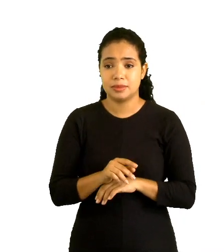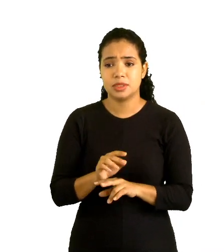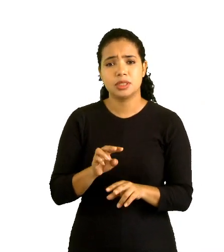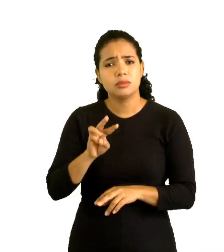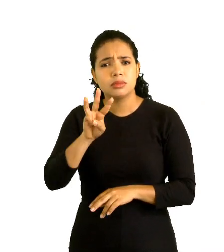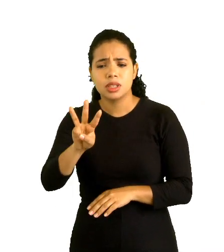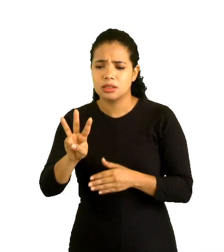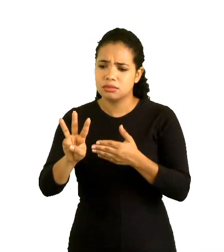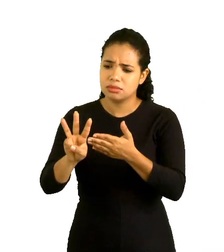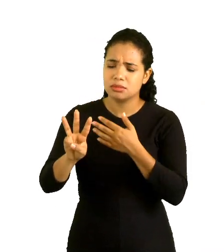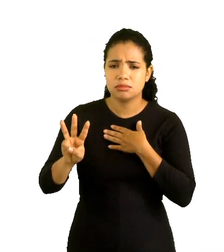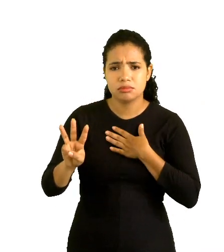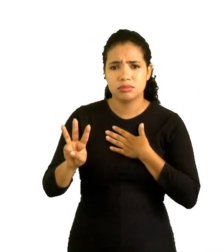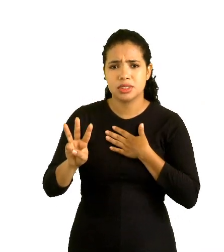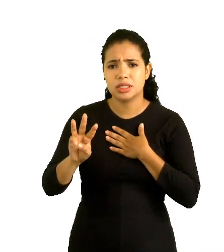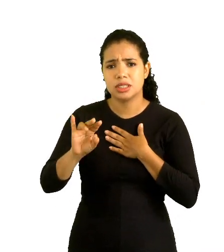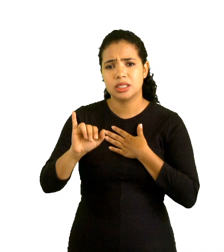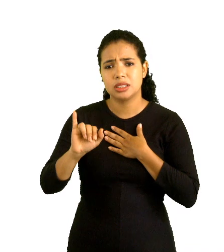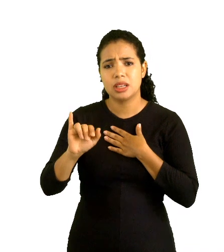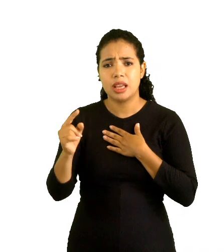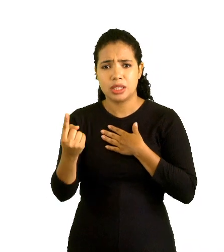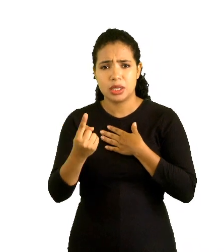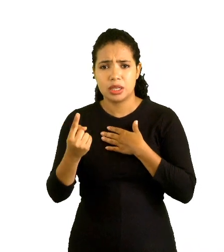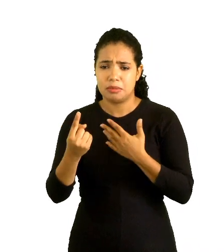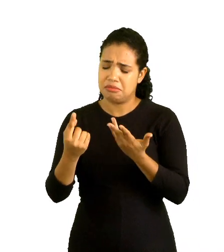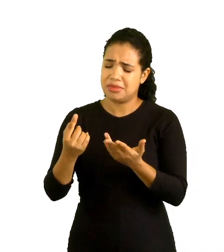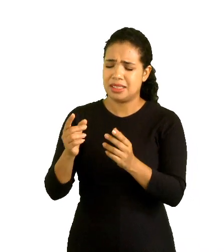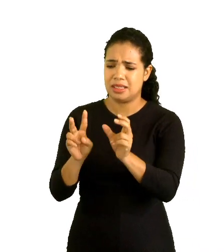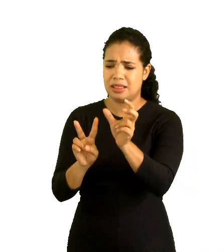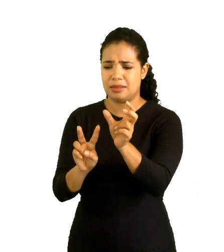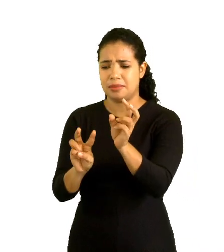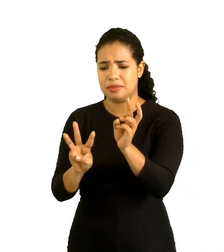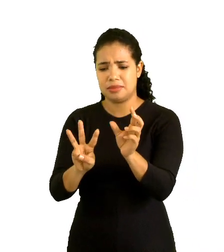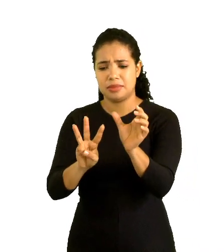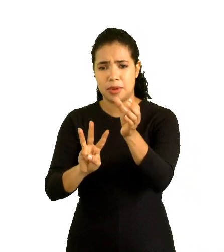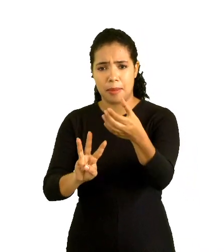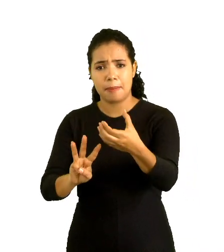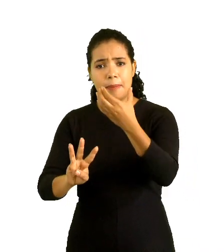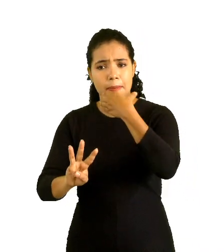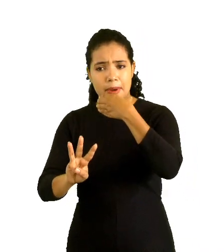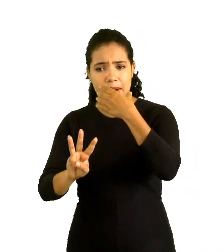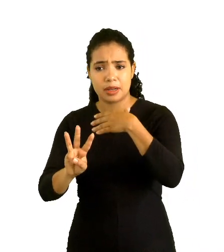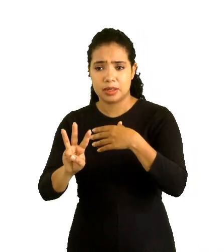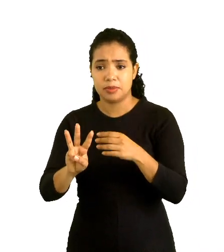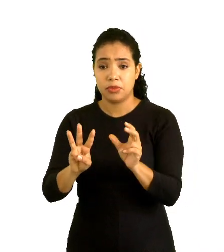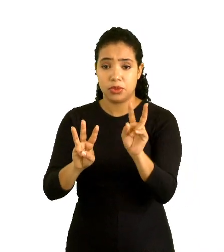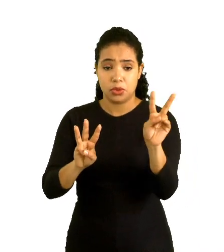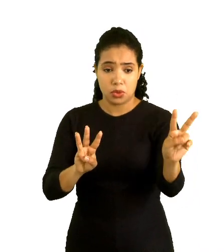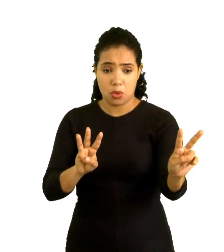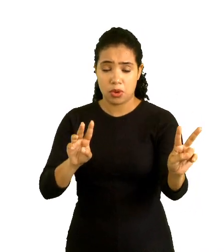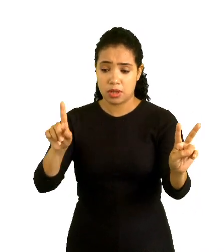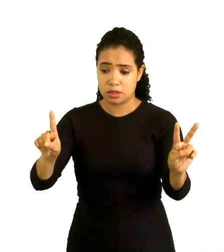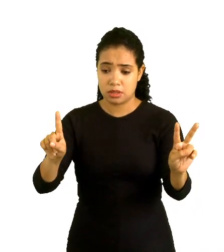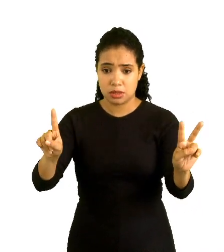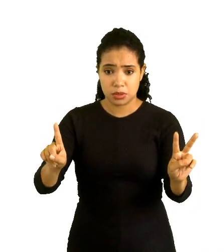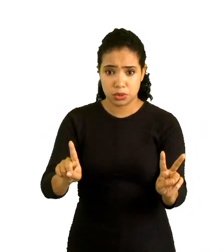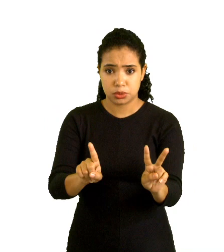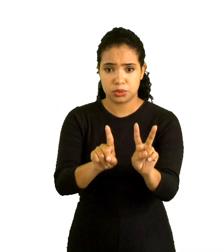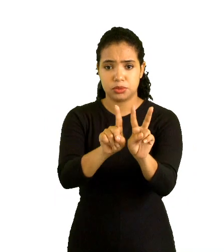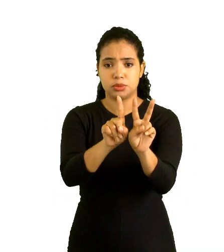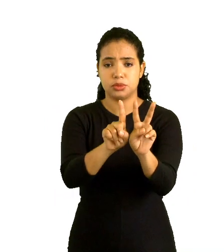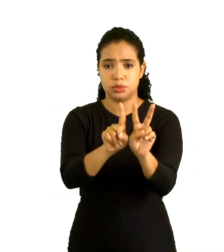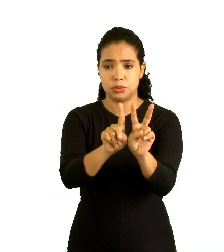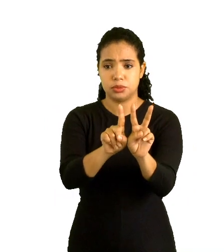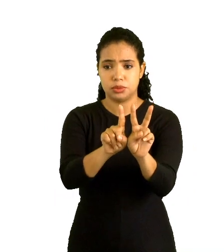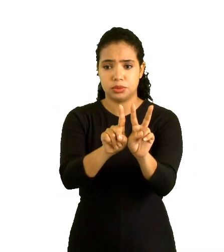3? É ímpar, pois é composto por um grupo de dois e de um elemento